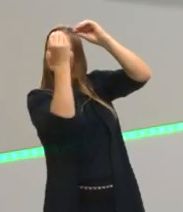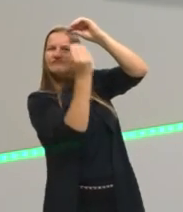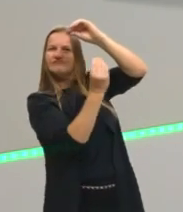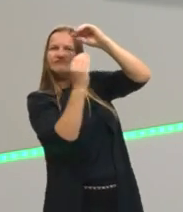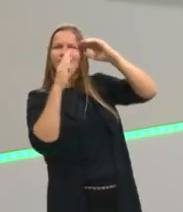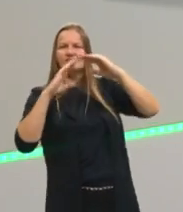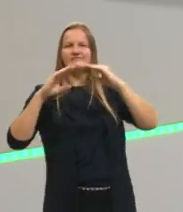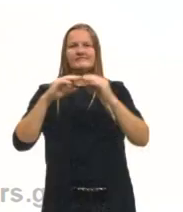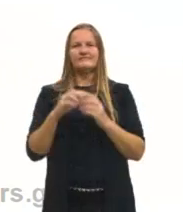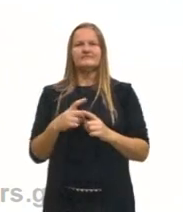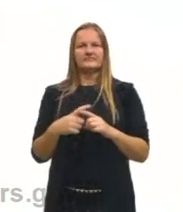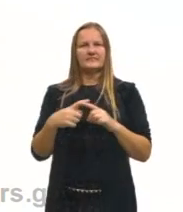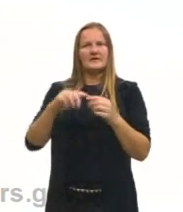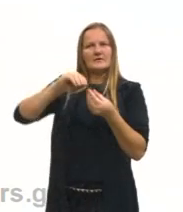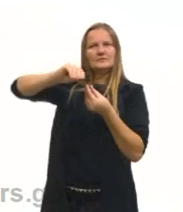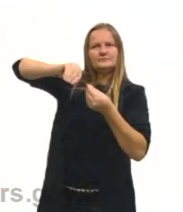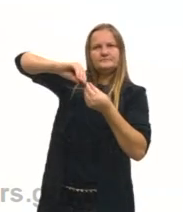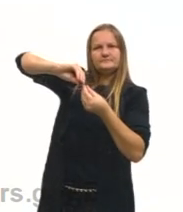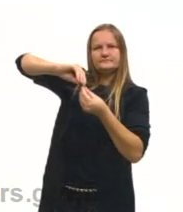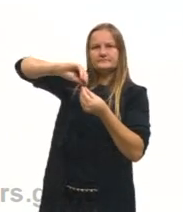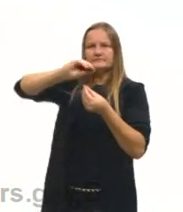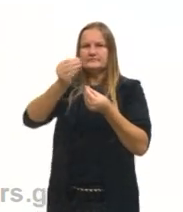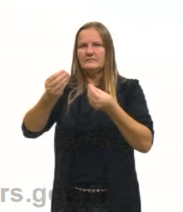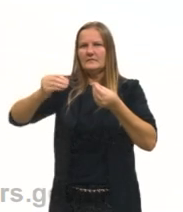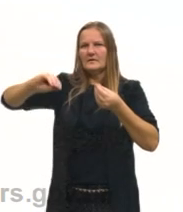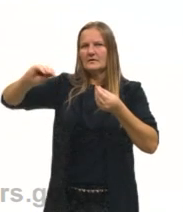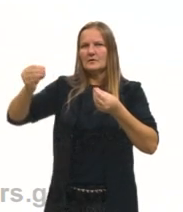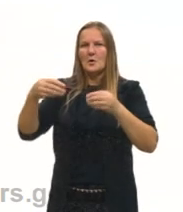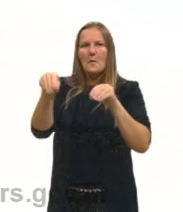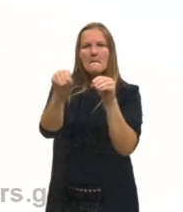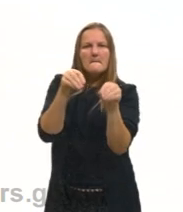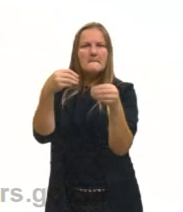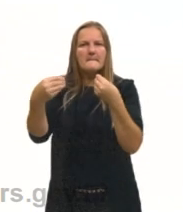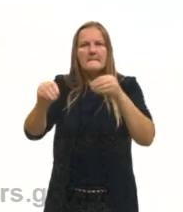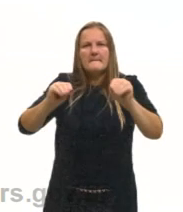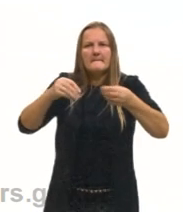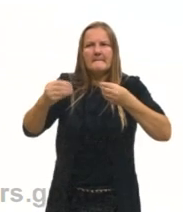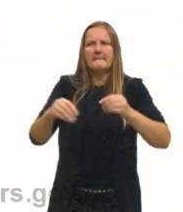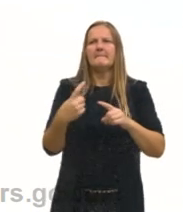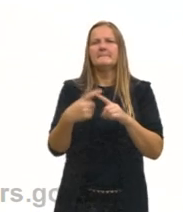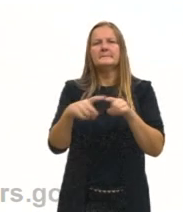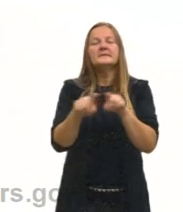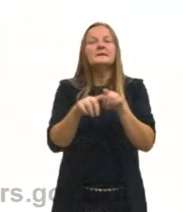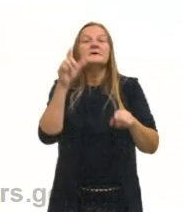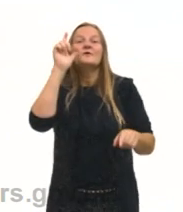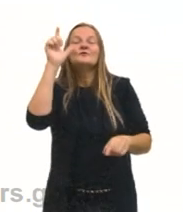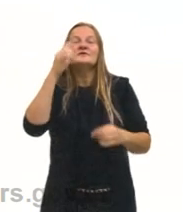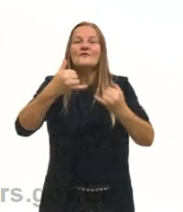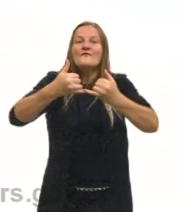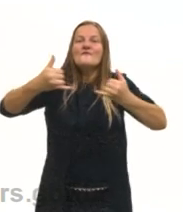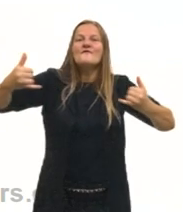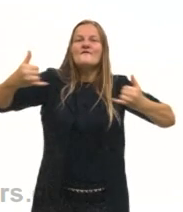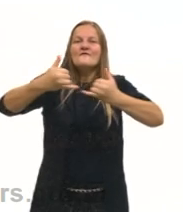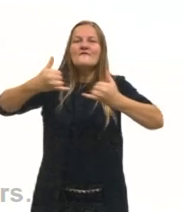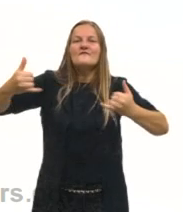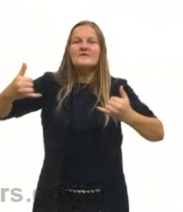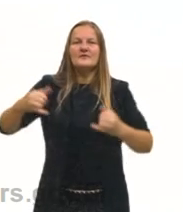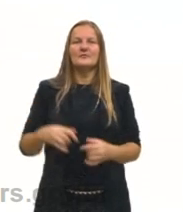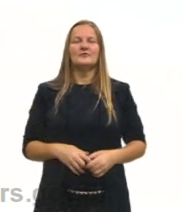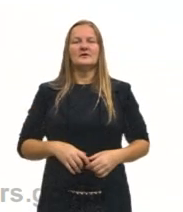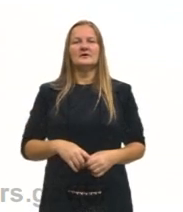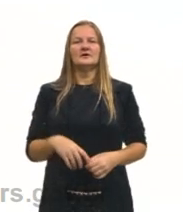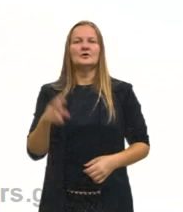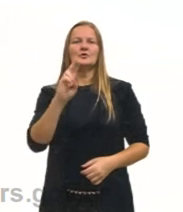consigo formar lâminas em função dessa maleabilidade deles eu também consigo formar fios e isso quer dizer que eles são